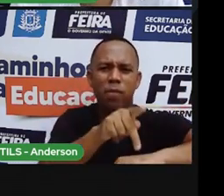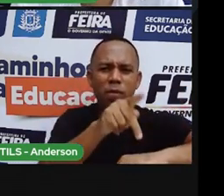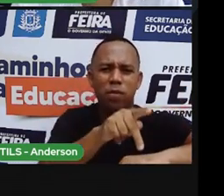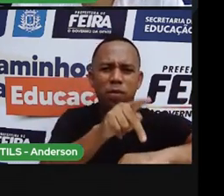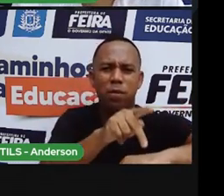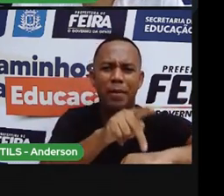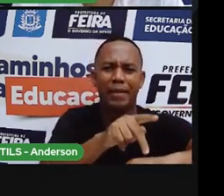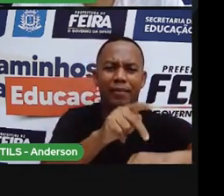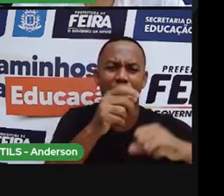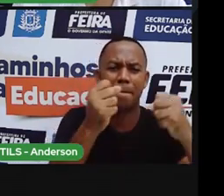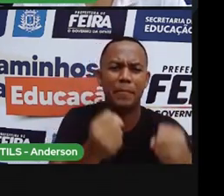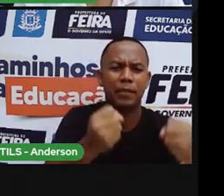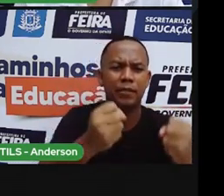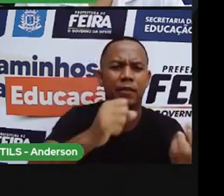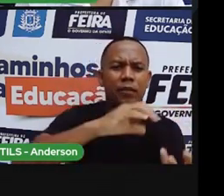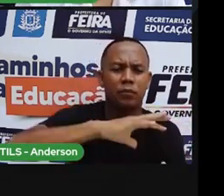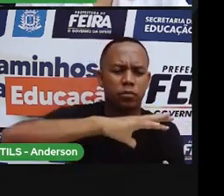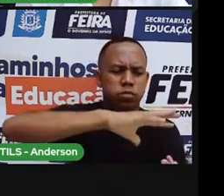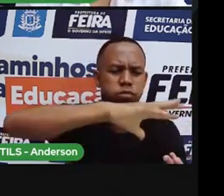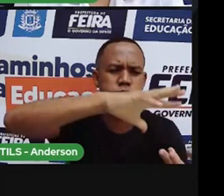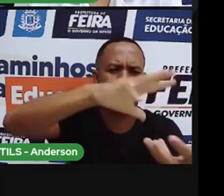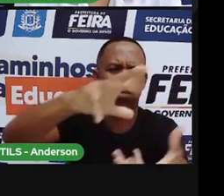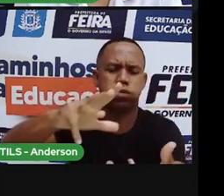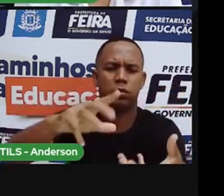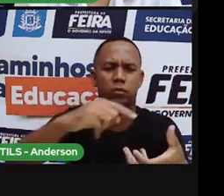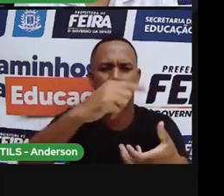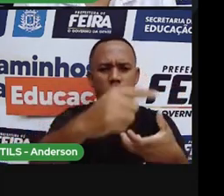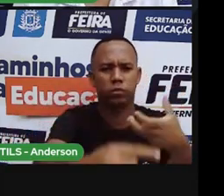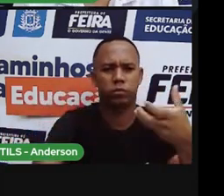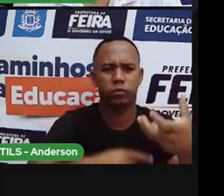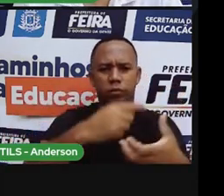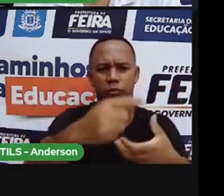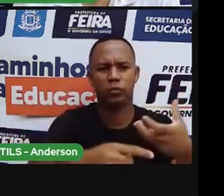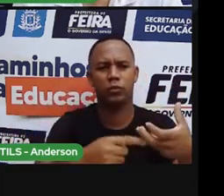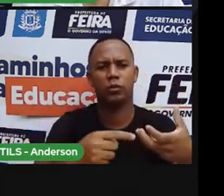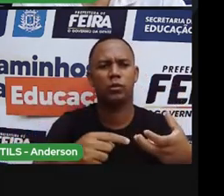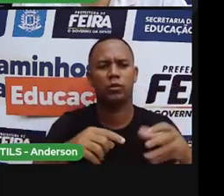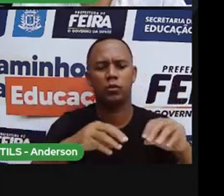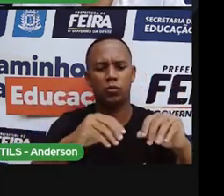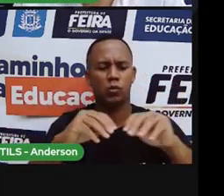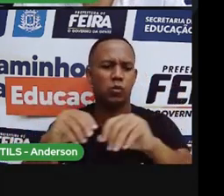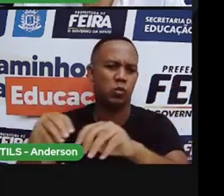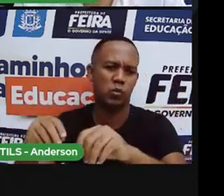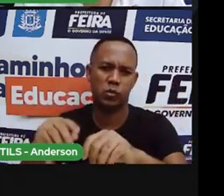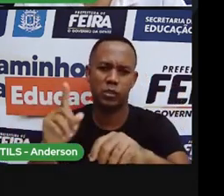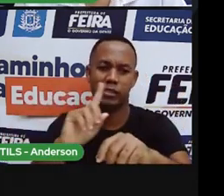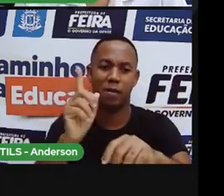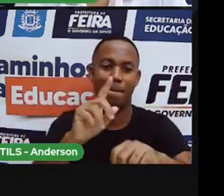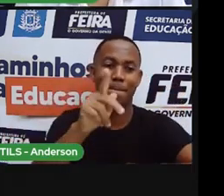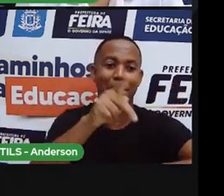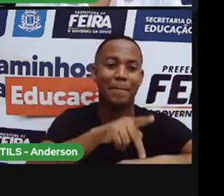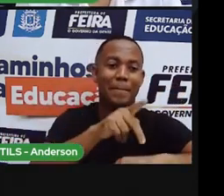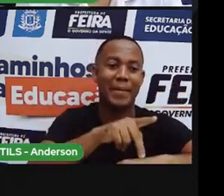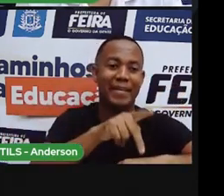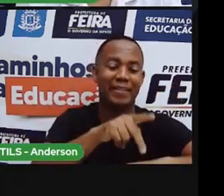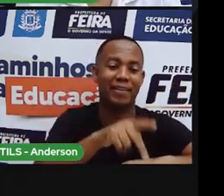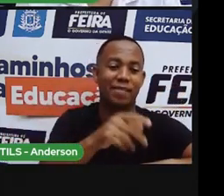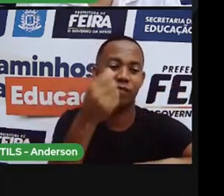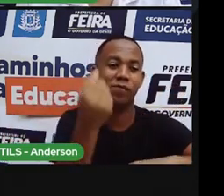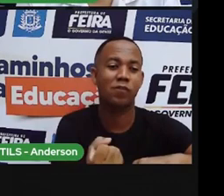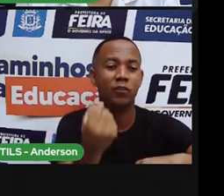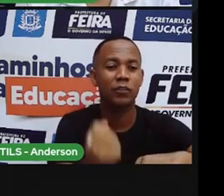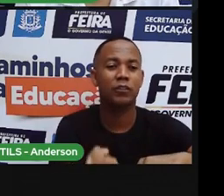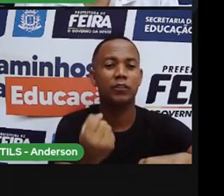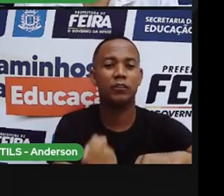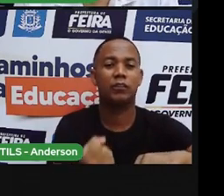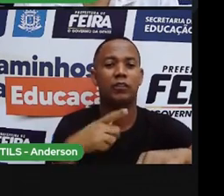sua composição. Ou seja, que no nosso solo contém o quê? Rochas, não é isso? Sua superfície sólida